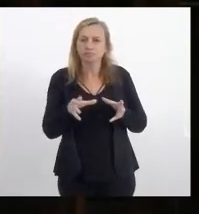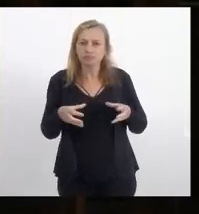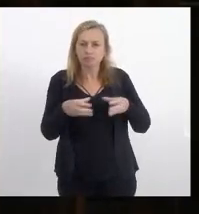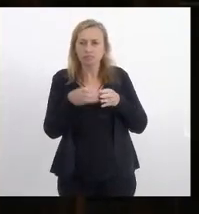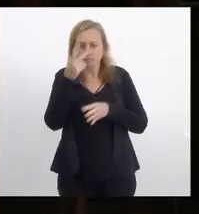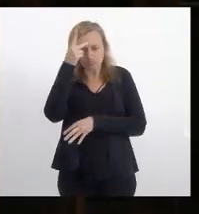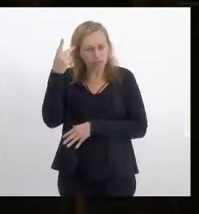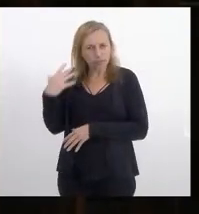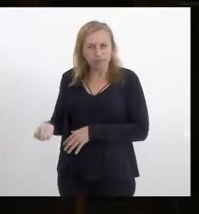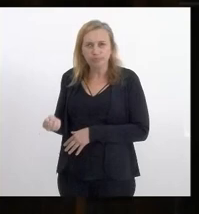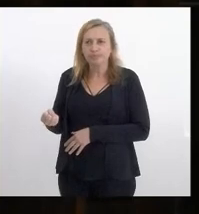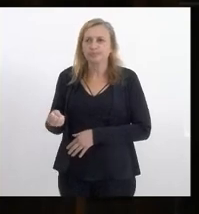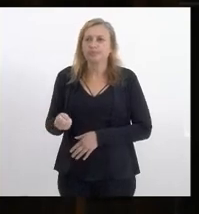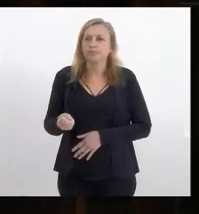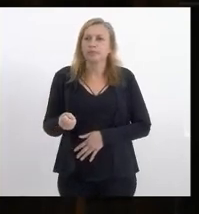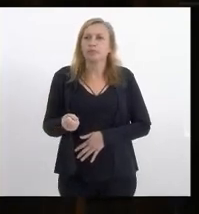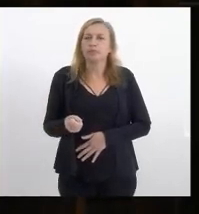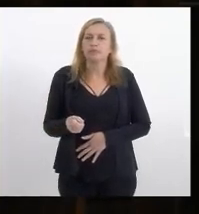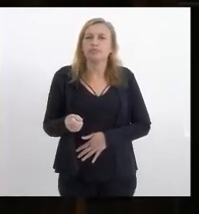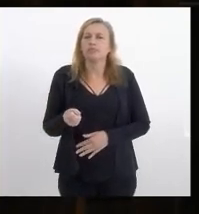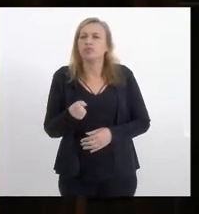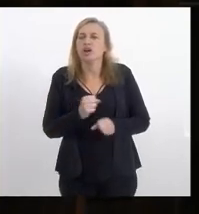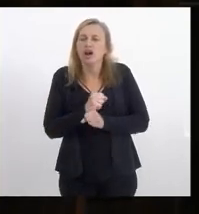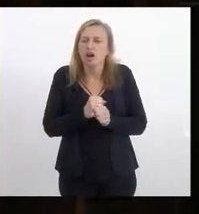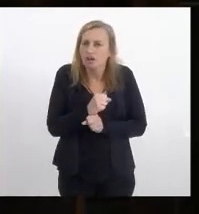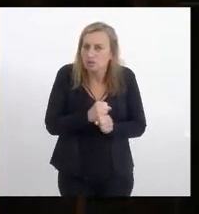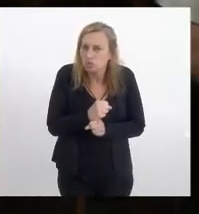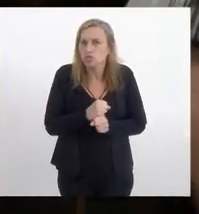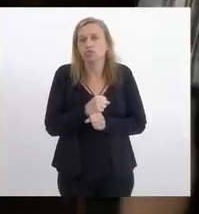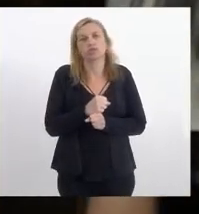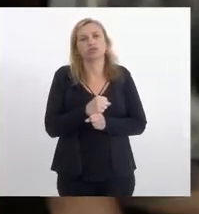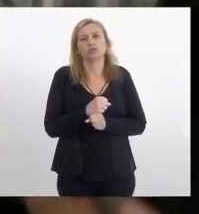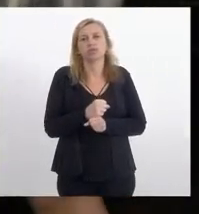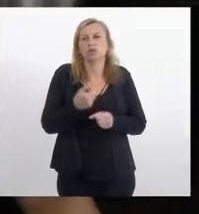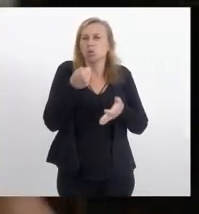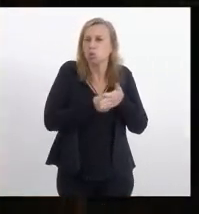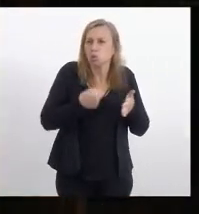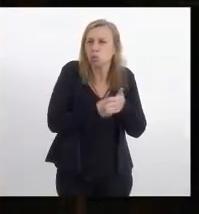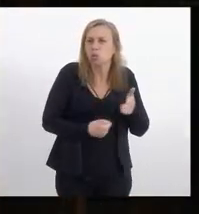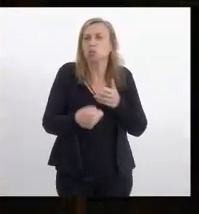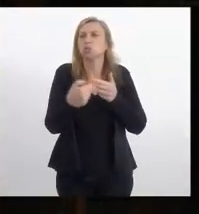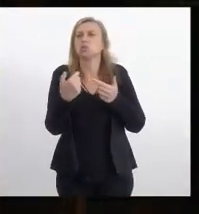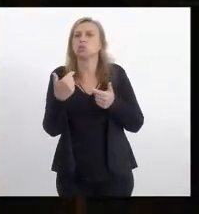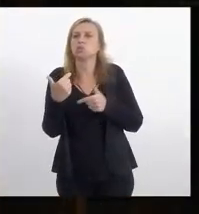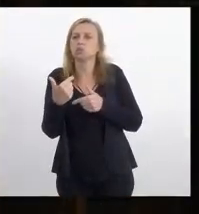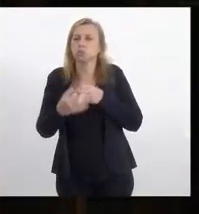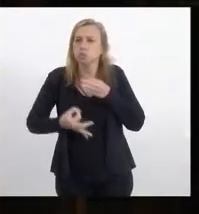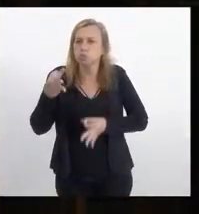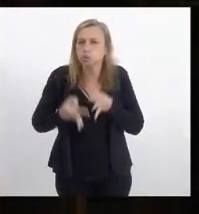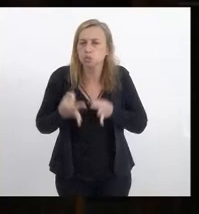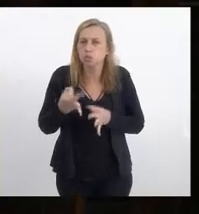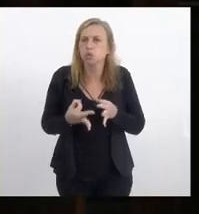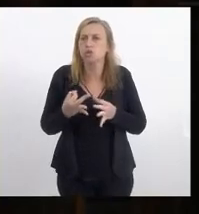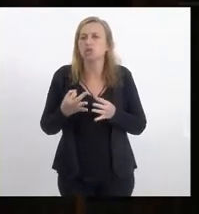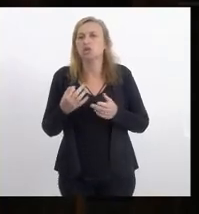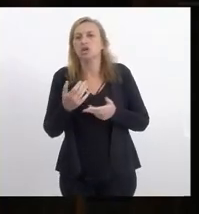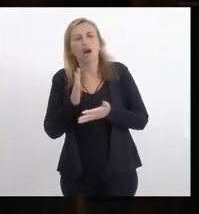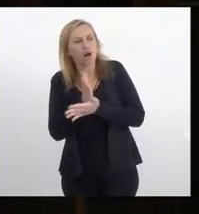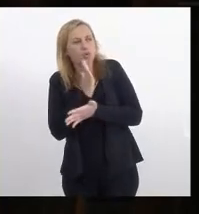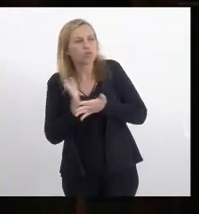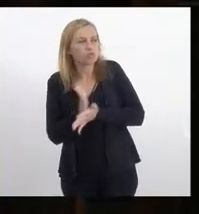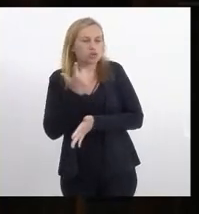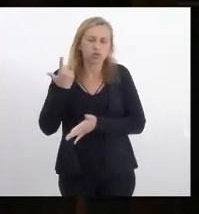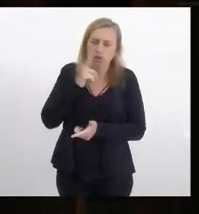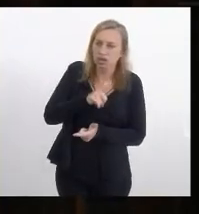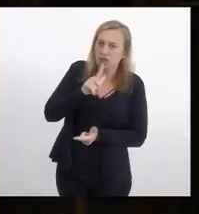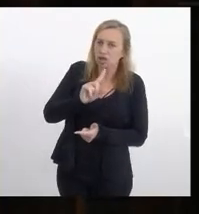pensionistas é que durante muito tempo brigam na justiça muitas ganham